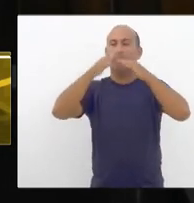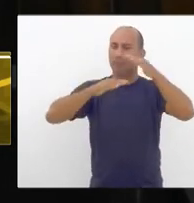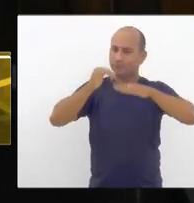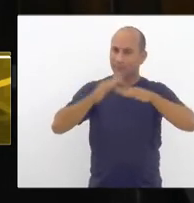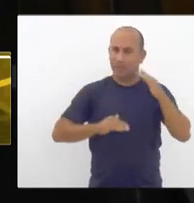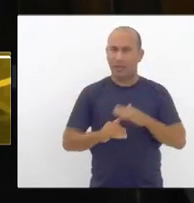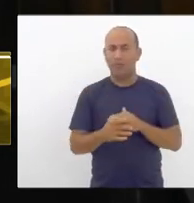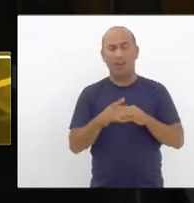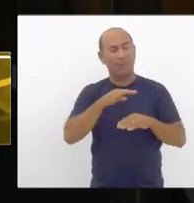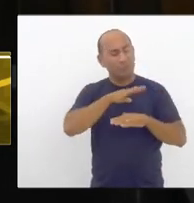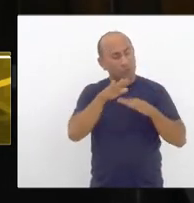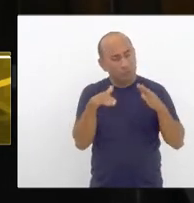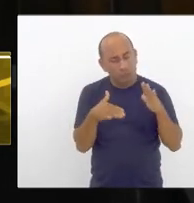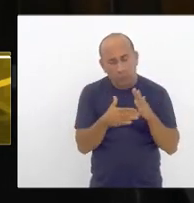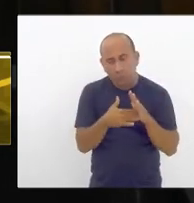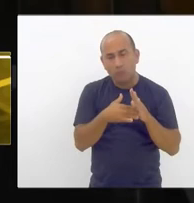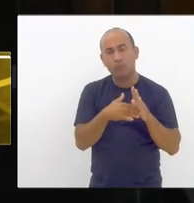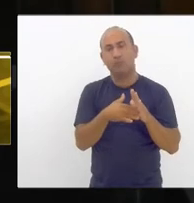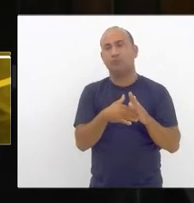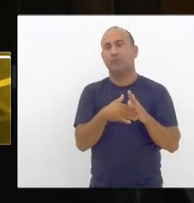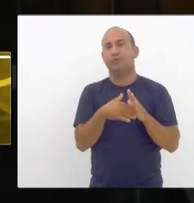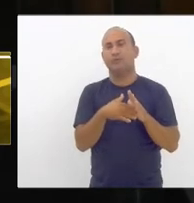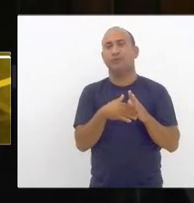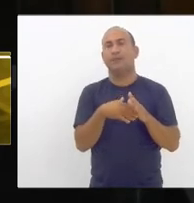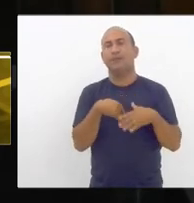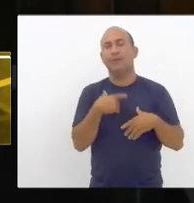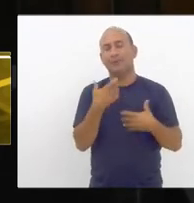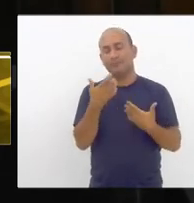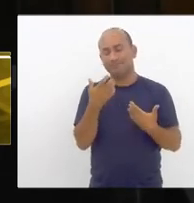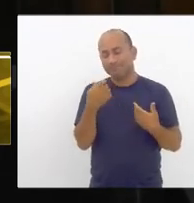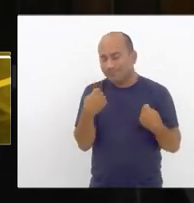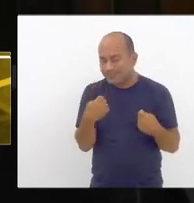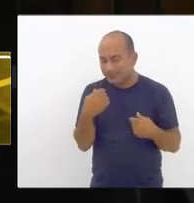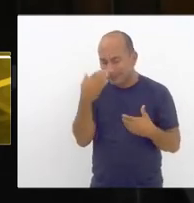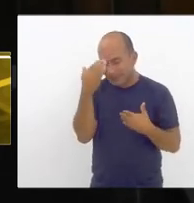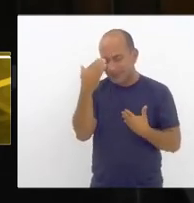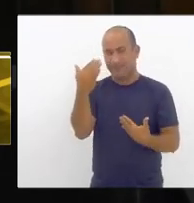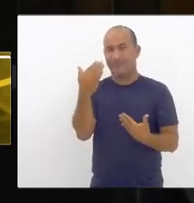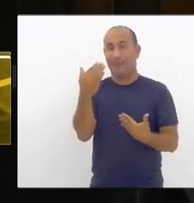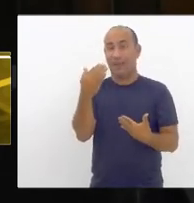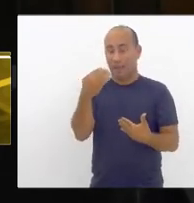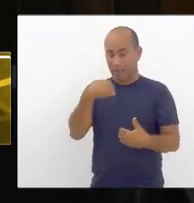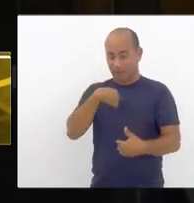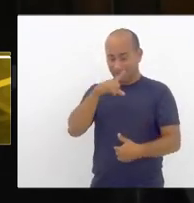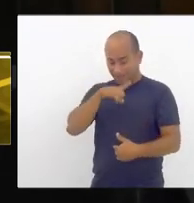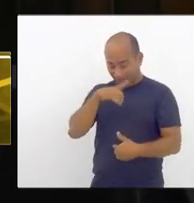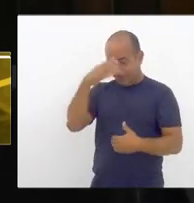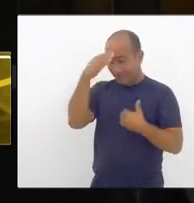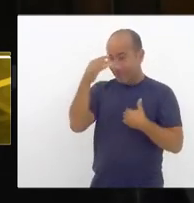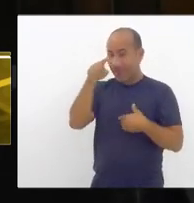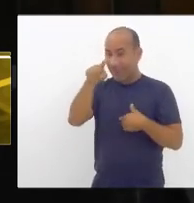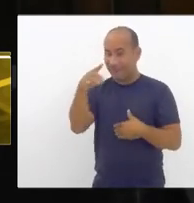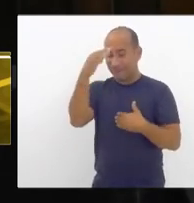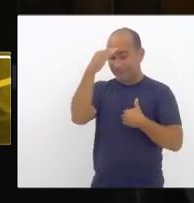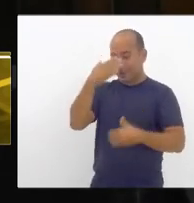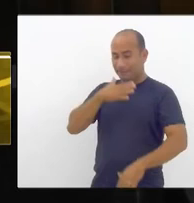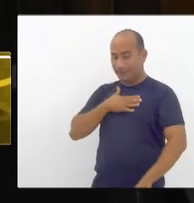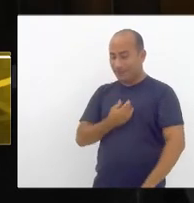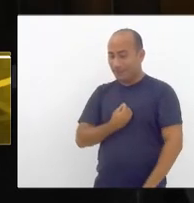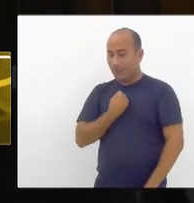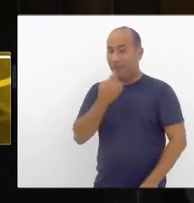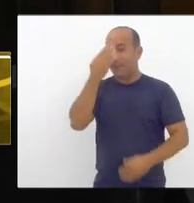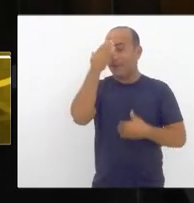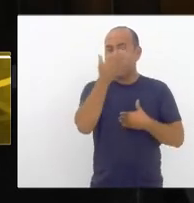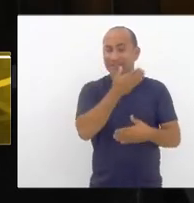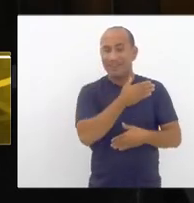na verdade é eu não vejo agradecer eu que tenho que agradecer não é só ele que tem que agradecer a mim eu que